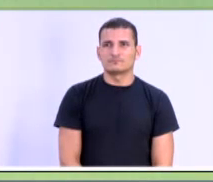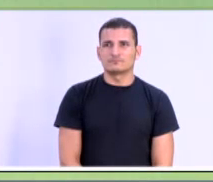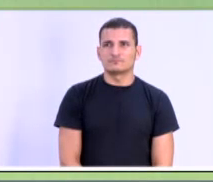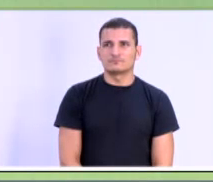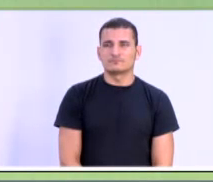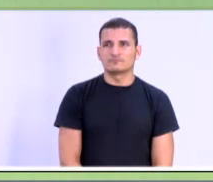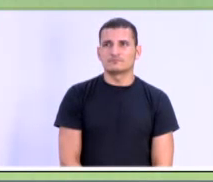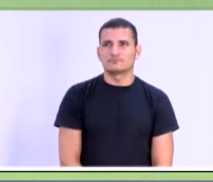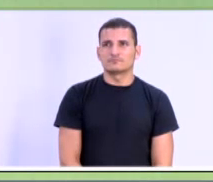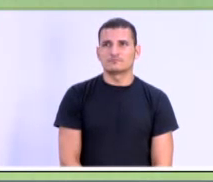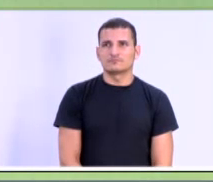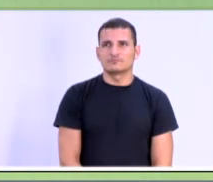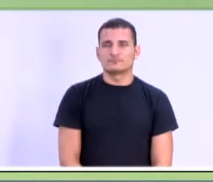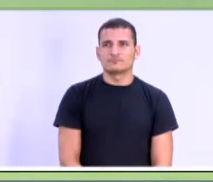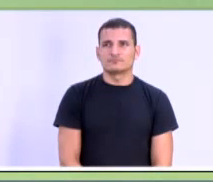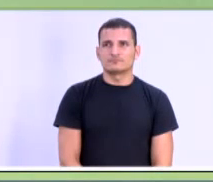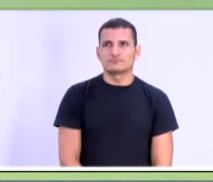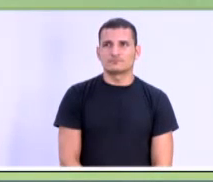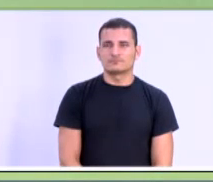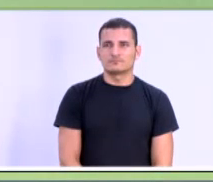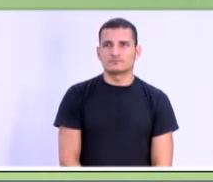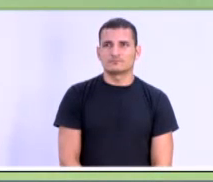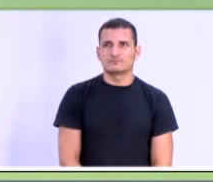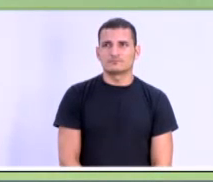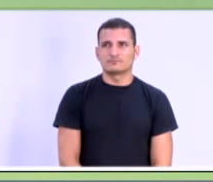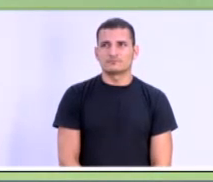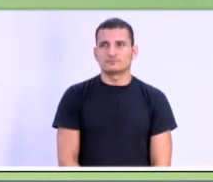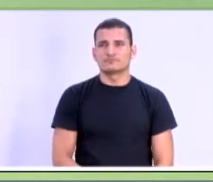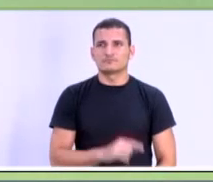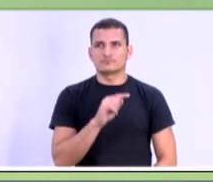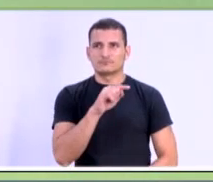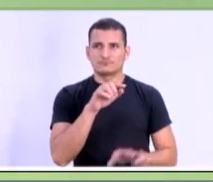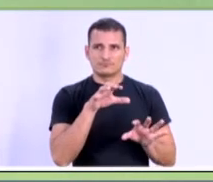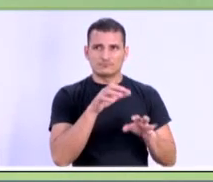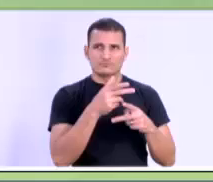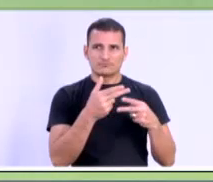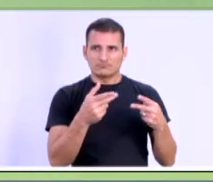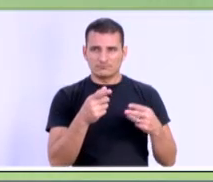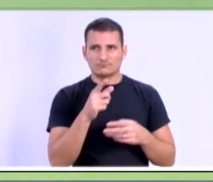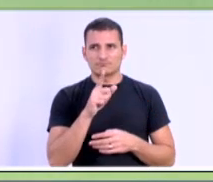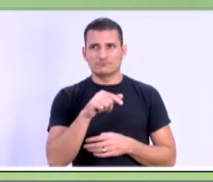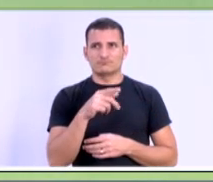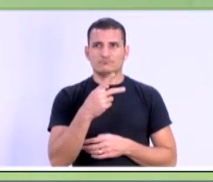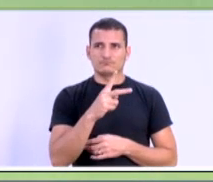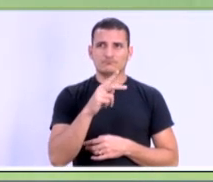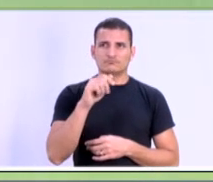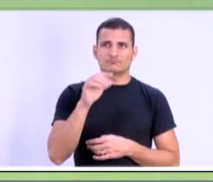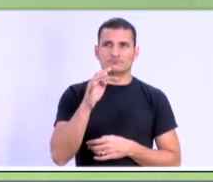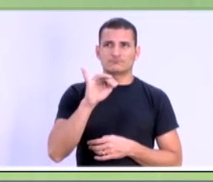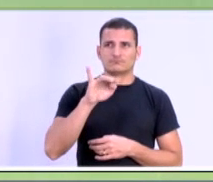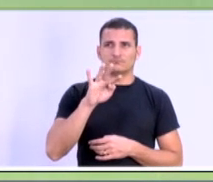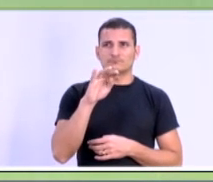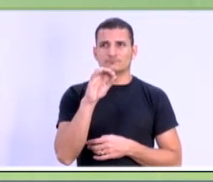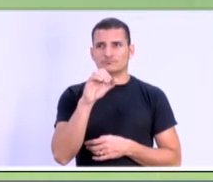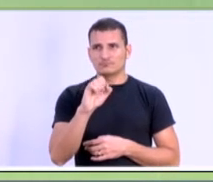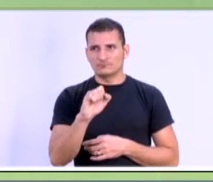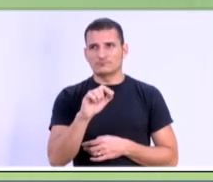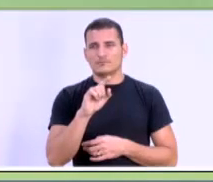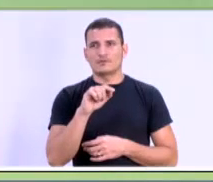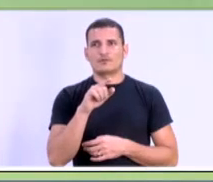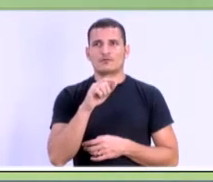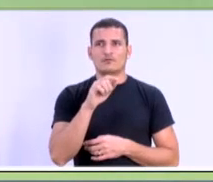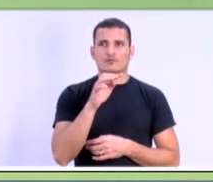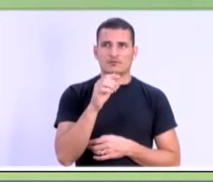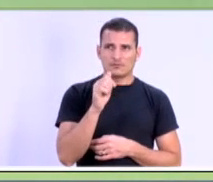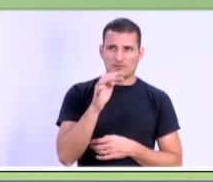Fazendo o último checklist, né? As características de objetos são definidas pelos seus atributos. Os atributos podem ser considerados como variáveis